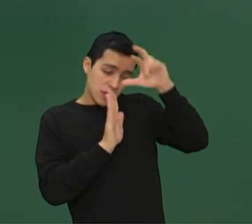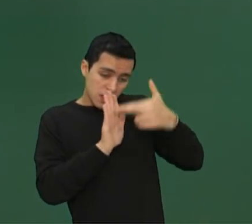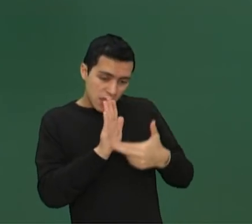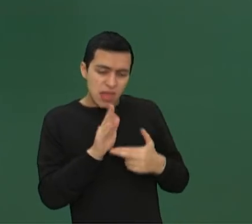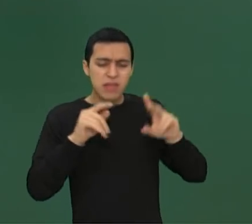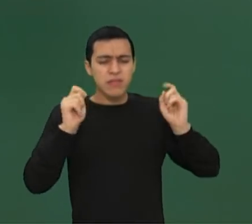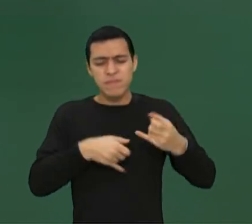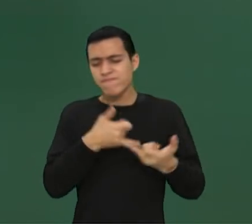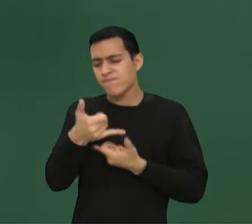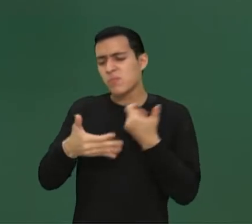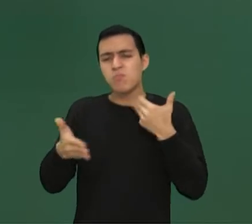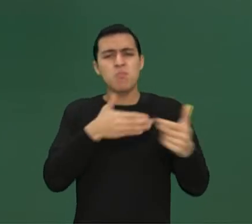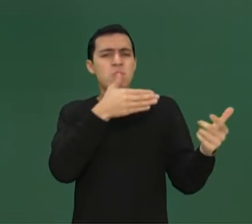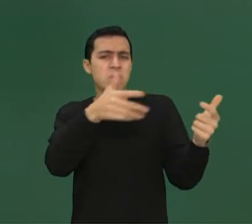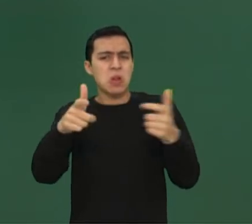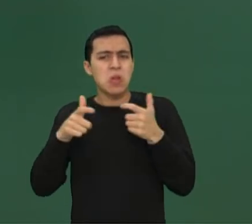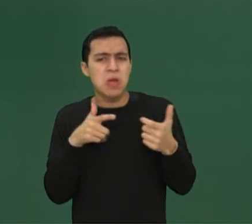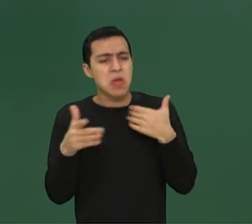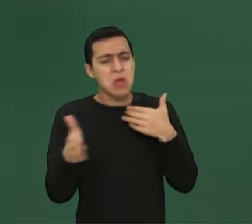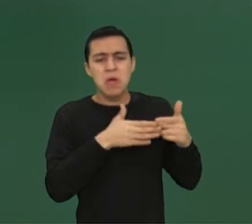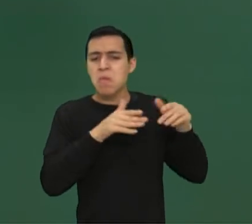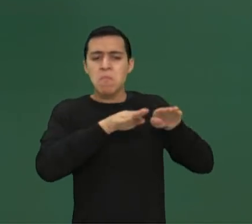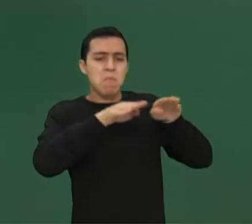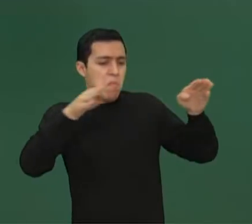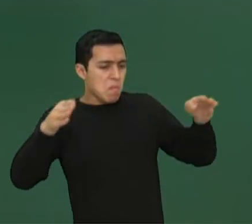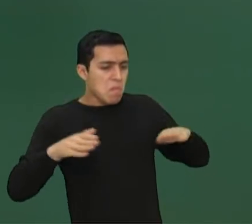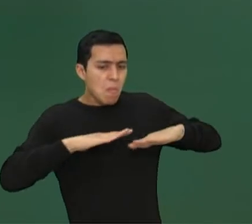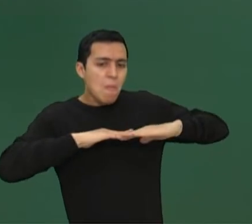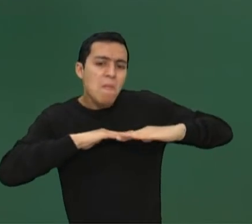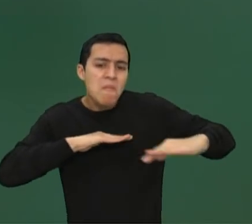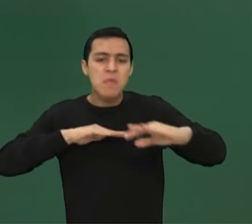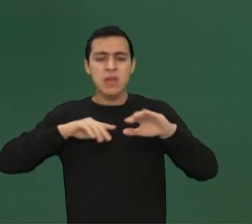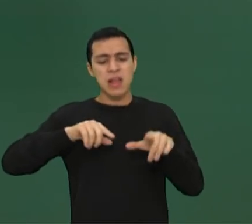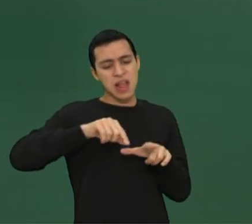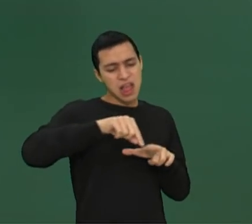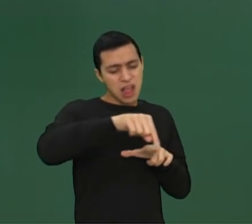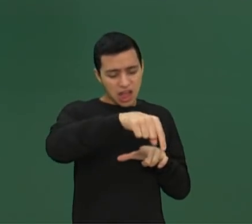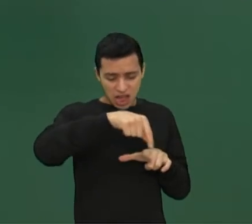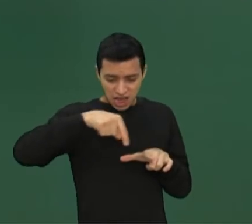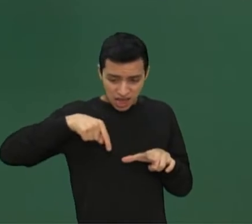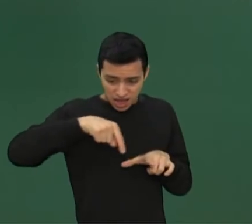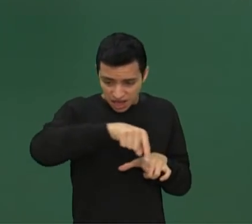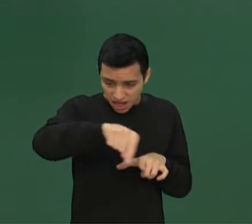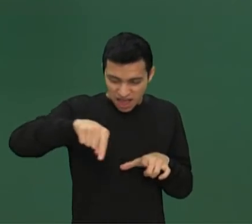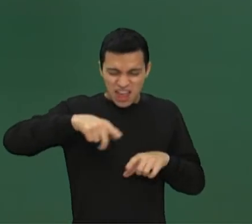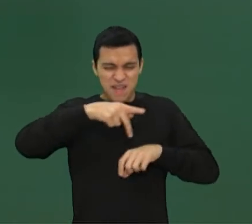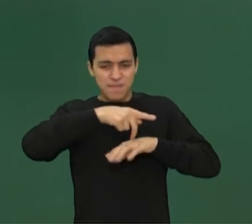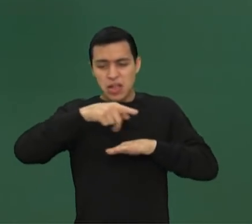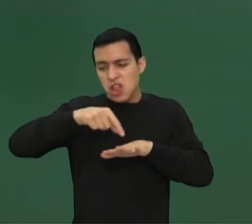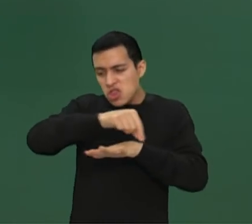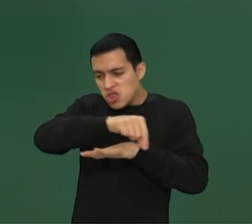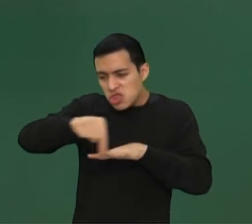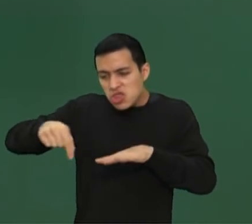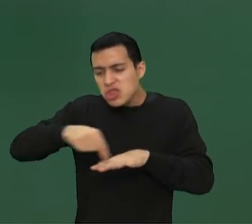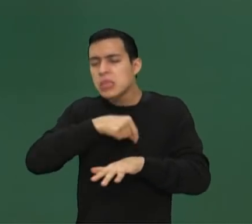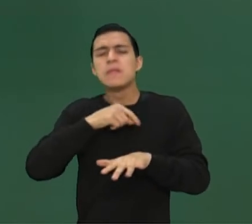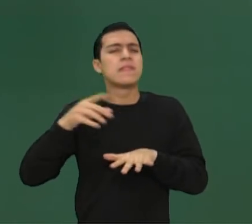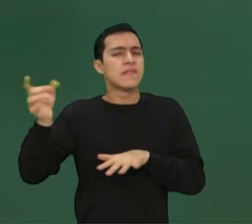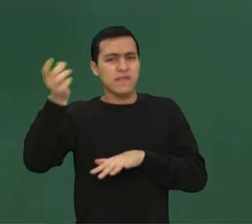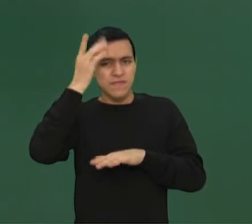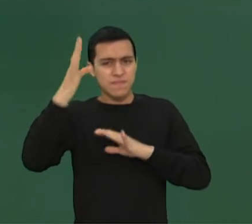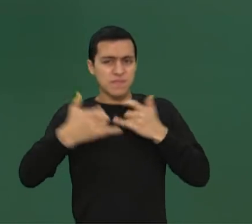qualquer lugar, né? Qualquer superfície, você risca na areia, risca na pedra e consegue jogar ele